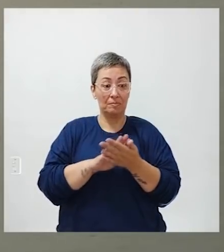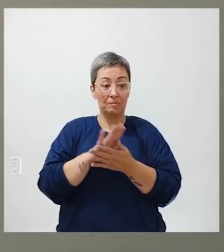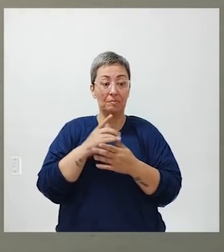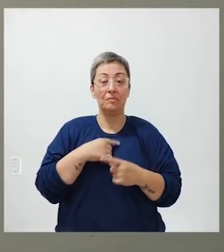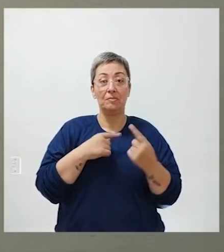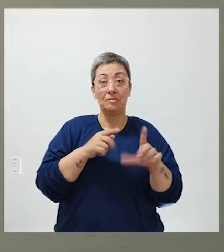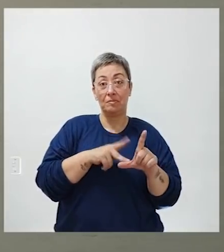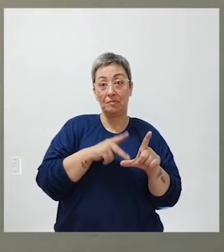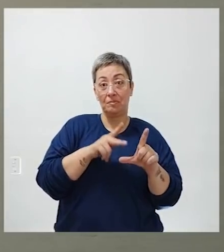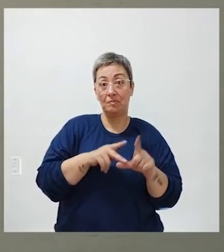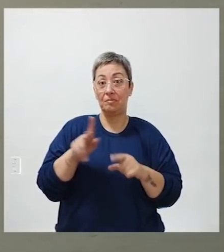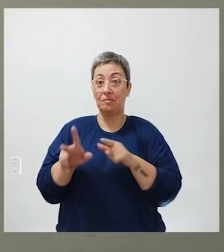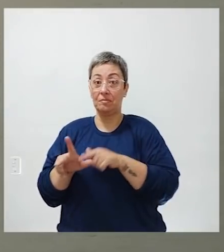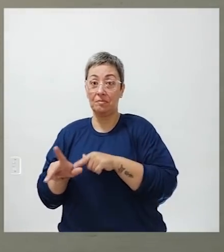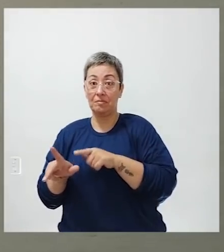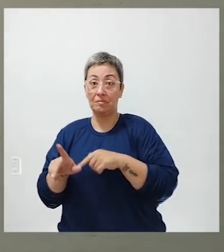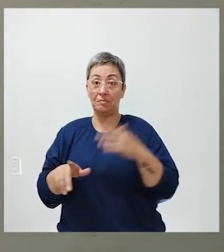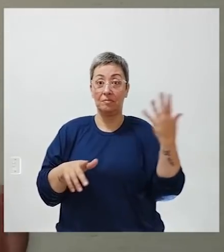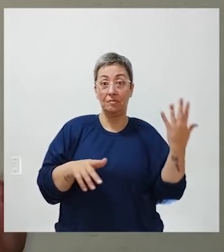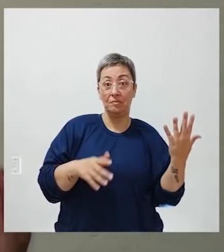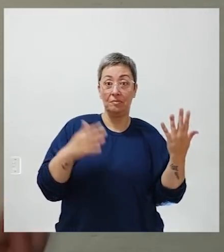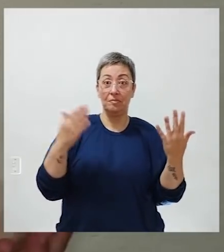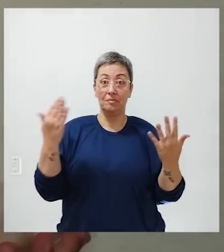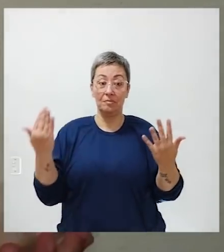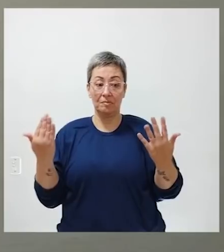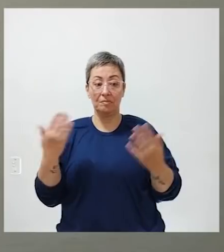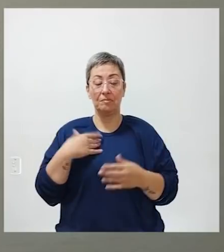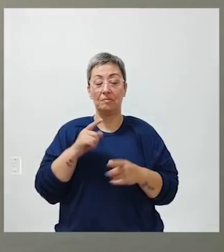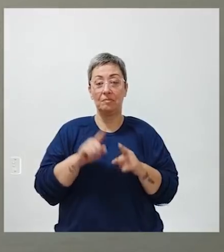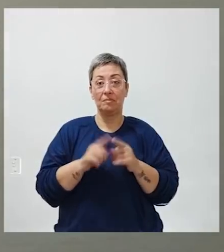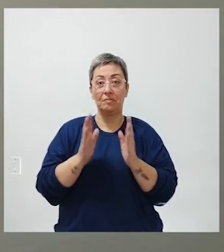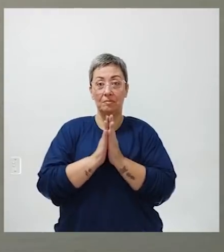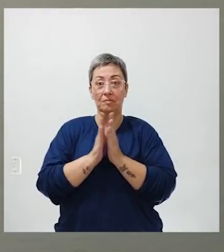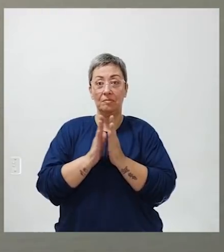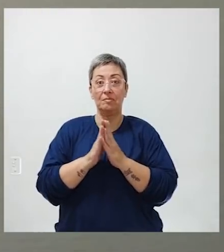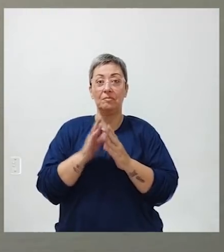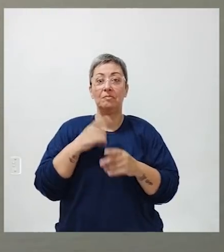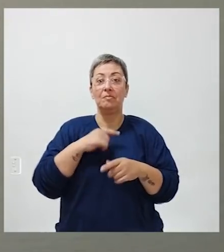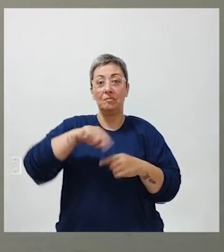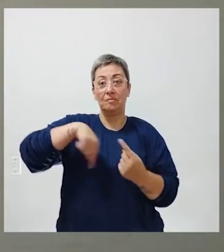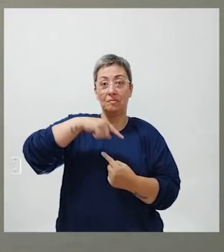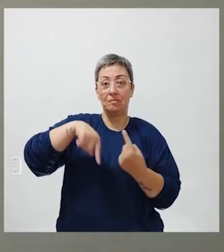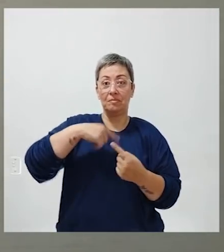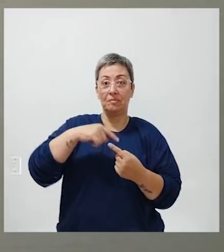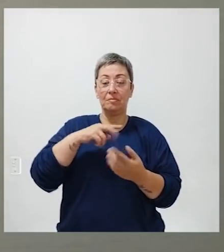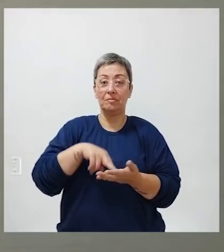Um pé, o outro pé. Uma mão, a outra mão. Aí, pau.